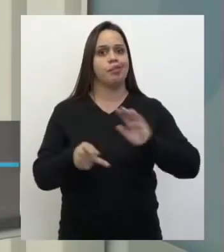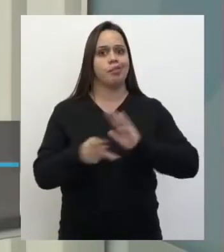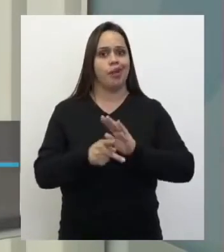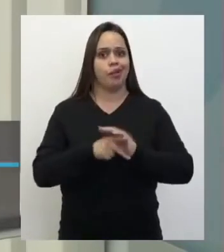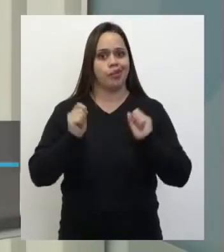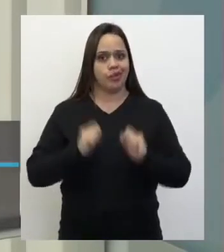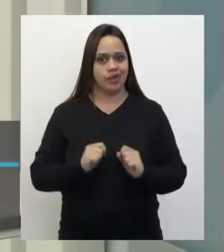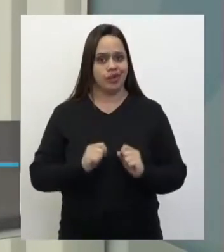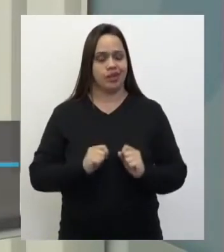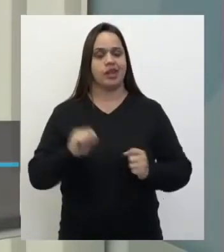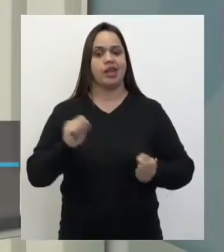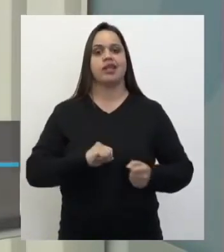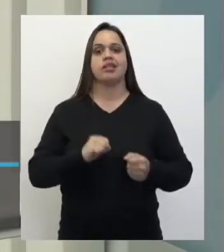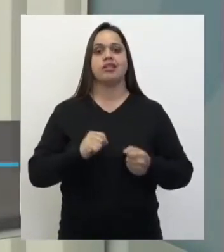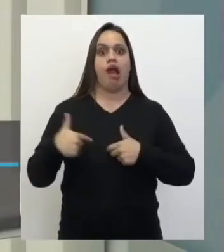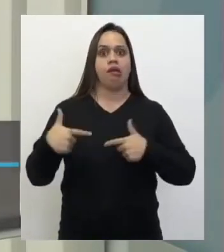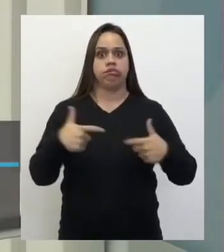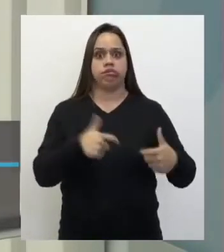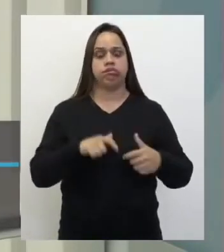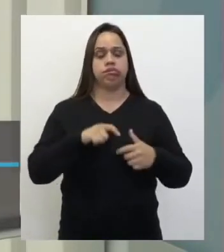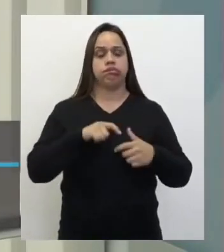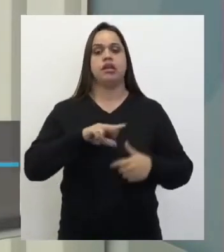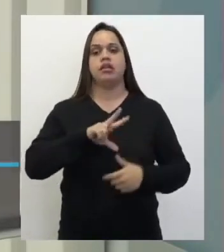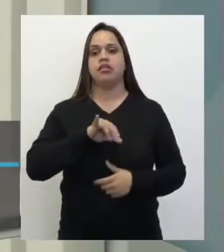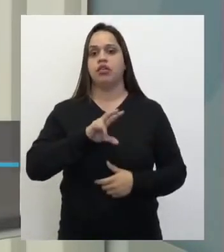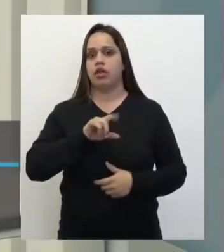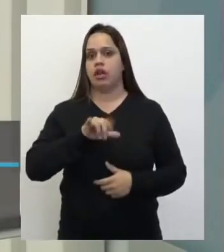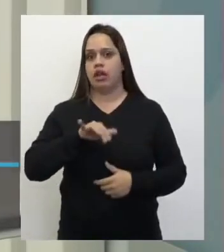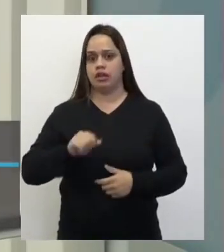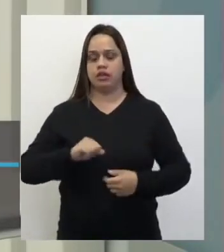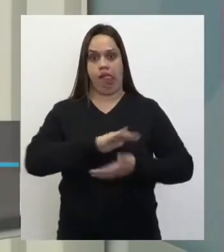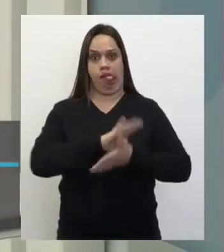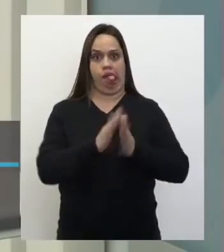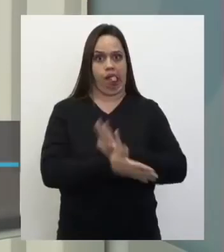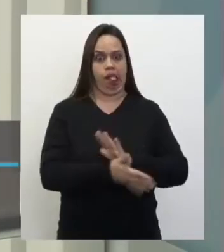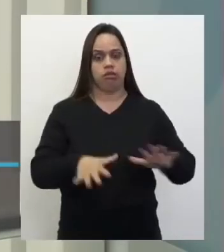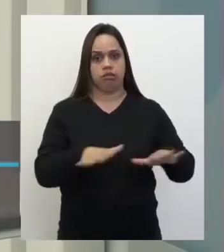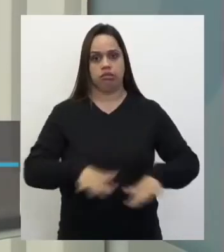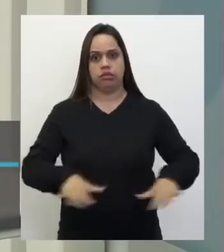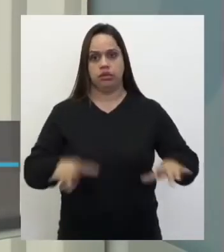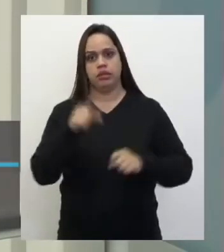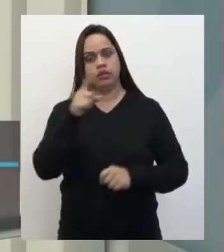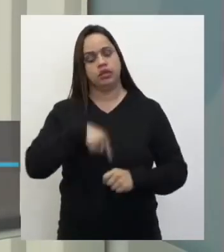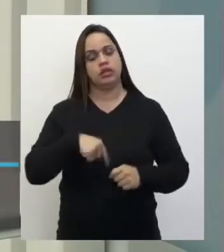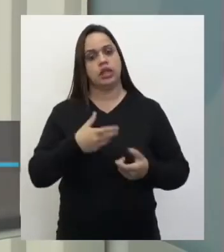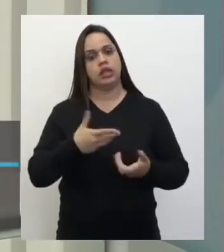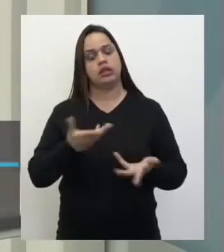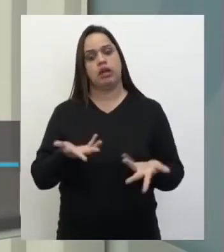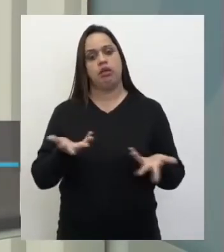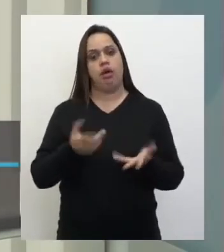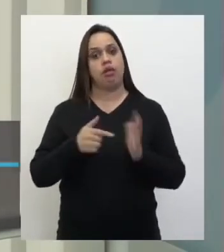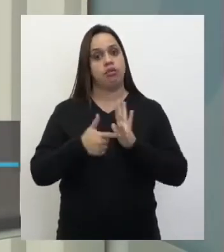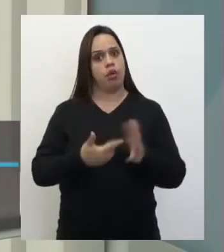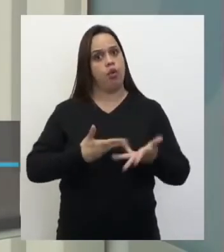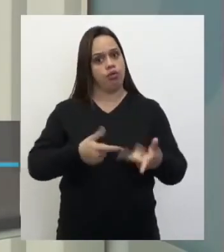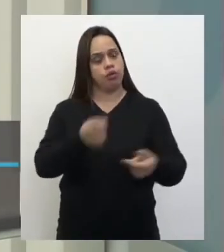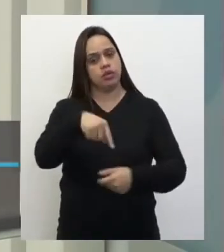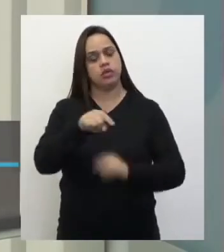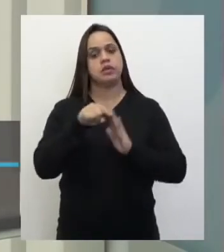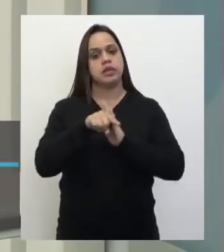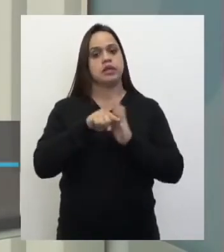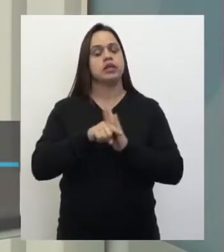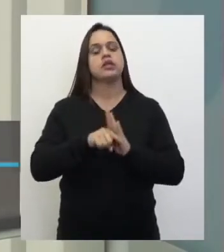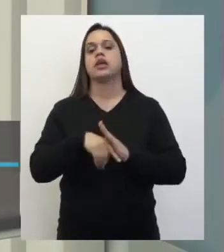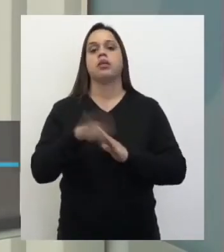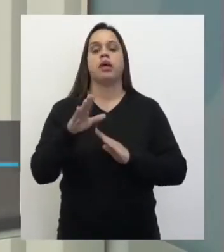Então, fica aqui o nosso convite para vocês aprofundarem as pesquisas sobre essas cidades,